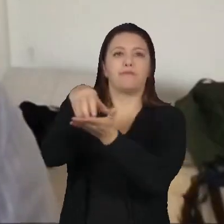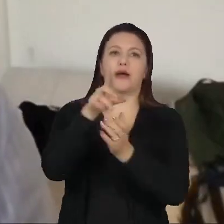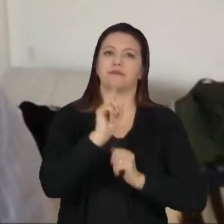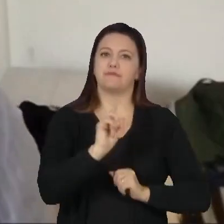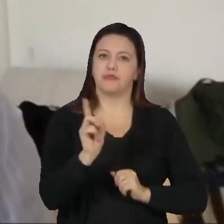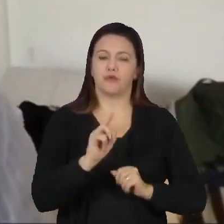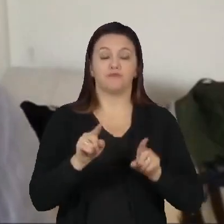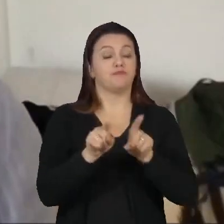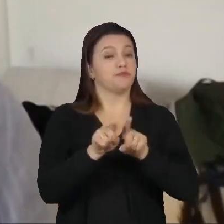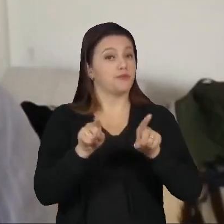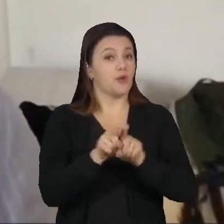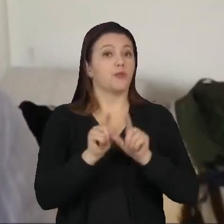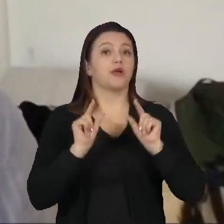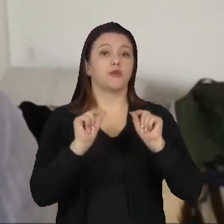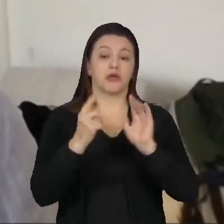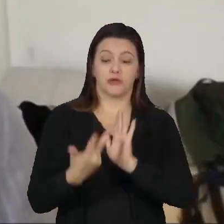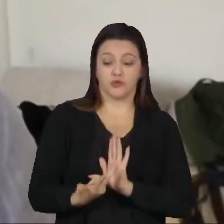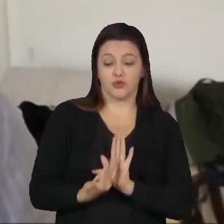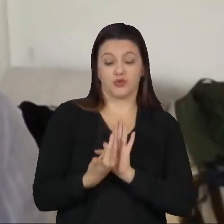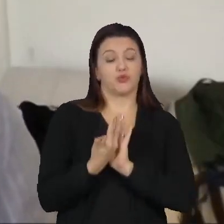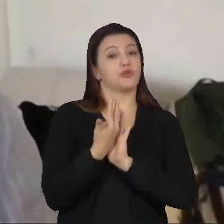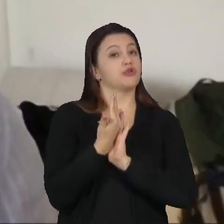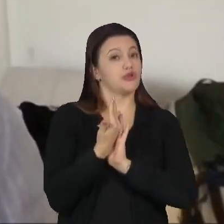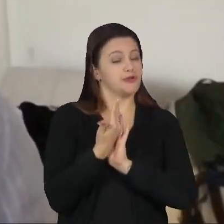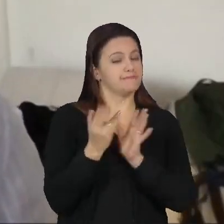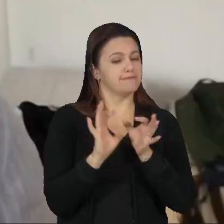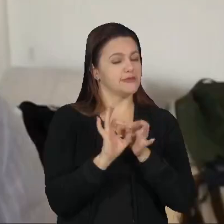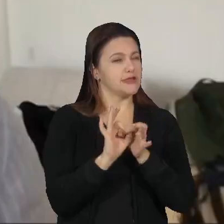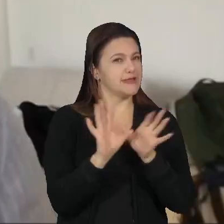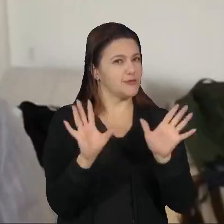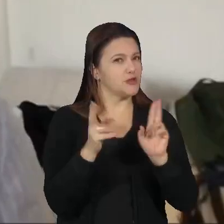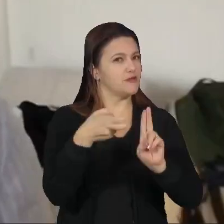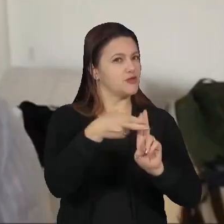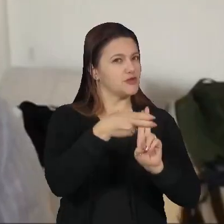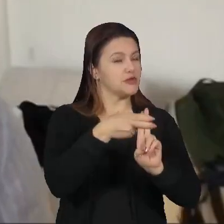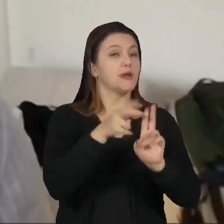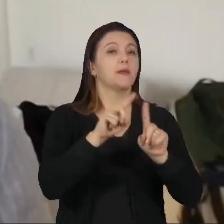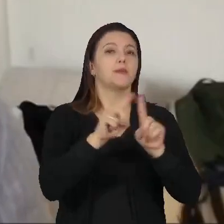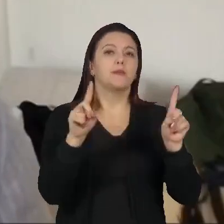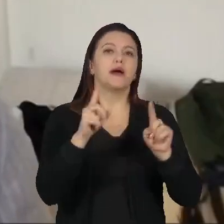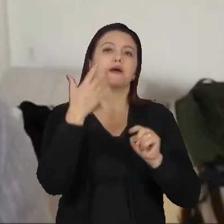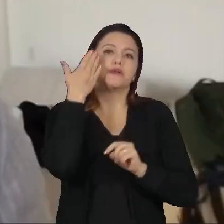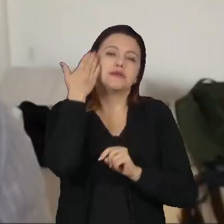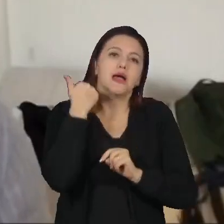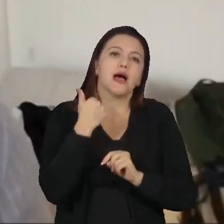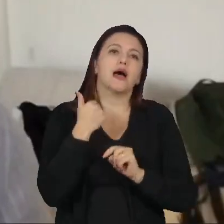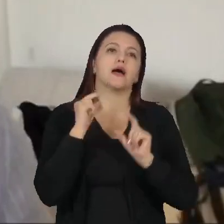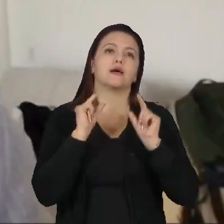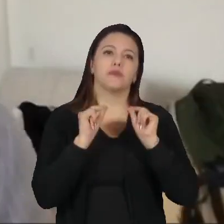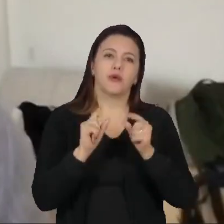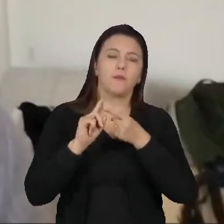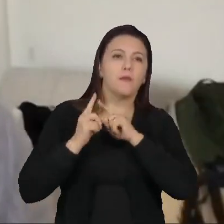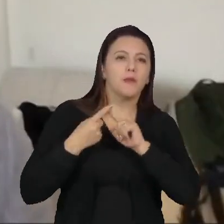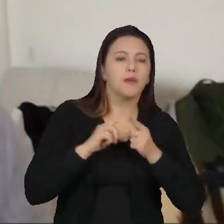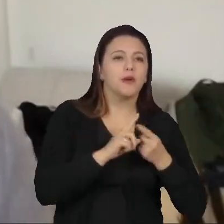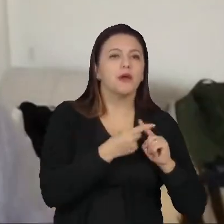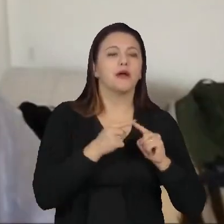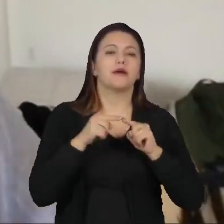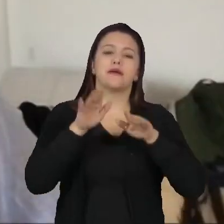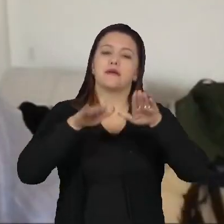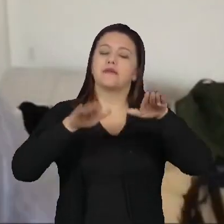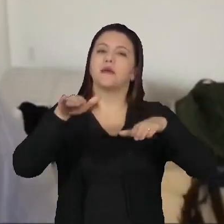As cirurgias também, em teoria, estão disponíveis no SUS. A gente sabe com resultados, desfechos muito diferentes de acordo